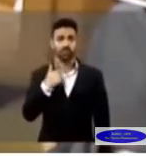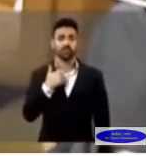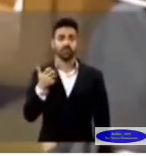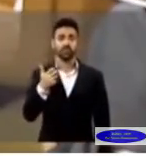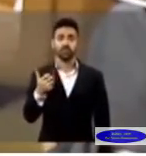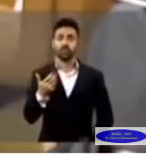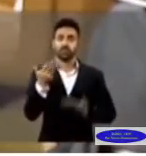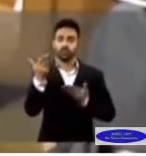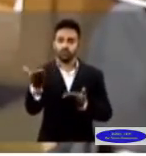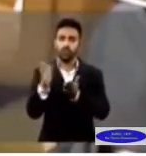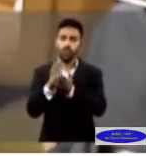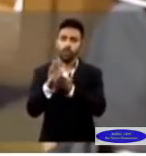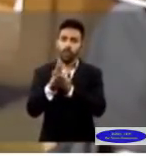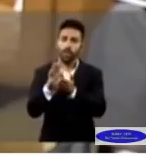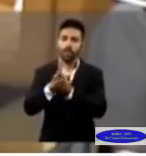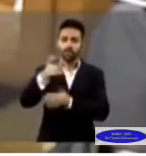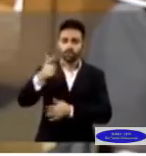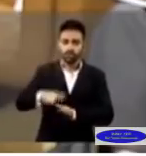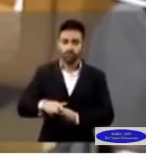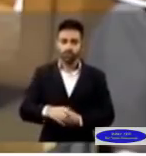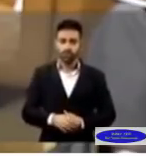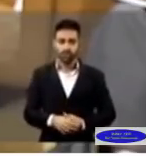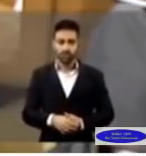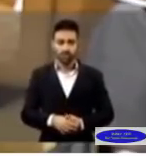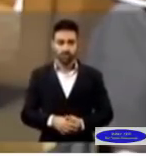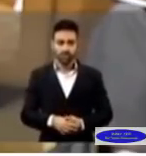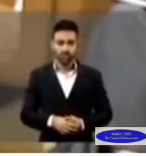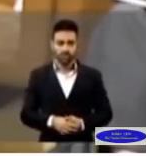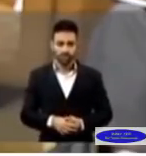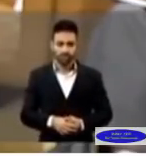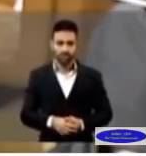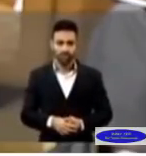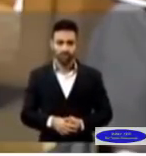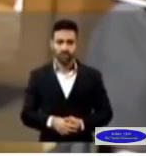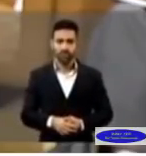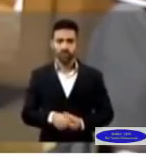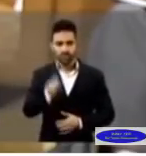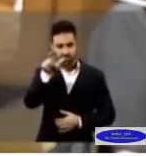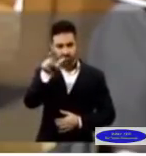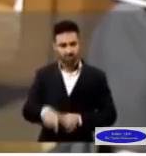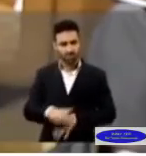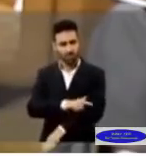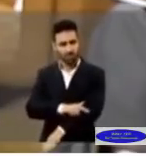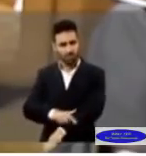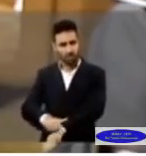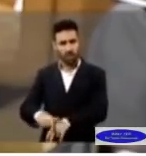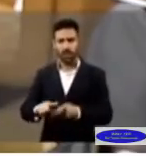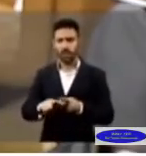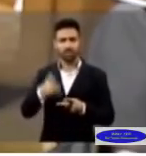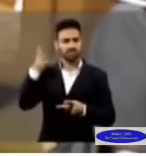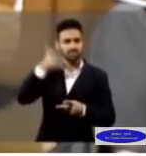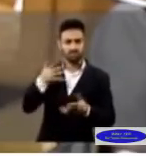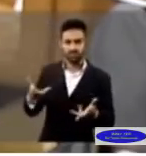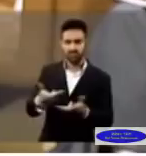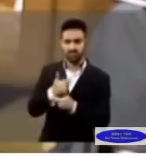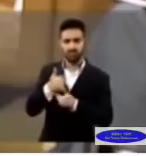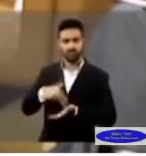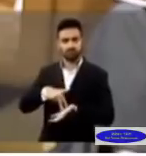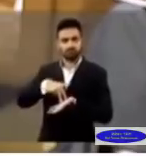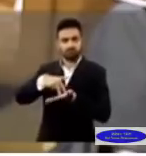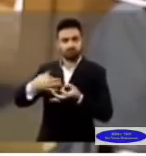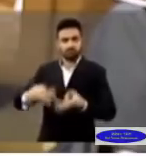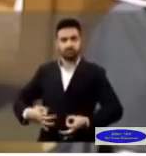profunda preocupação diante do que, na realidade, está em jogo aqui hoje, ao menos em caráter